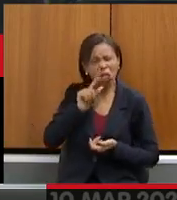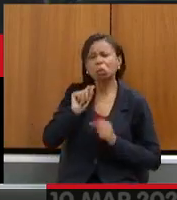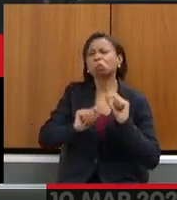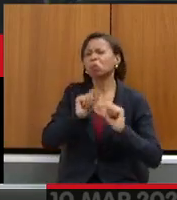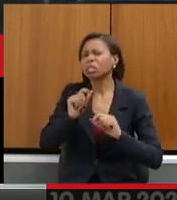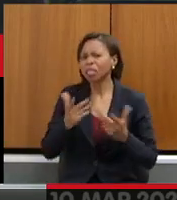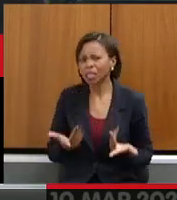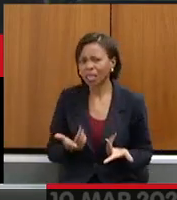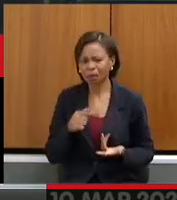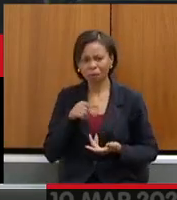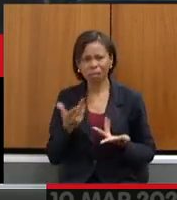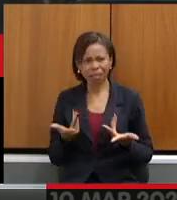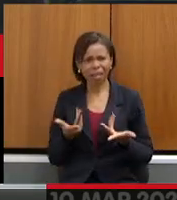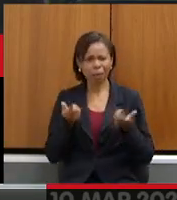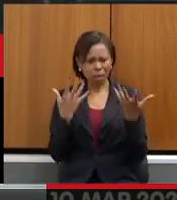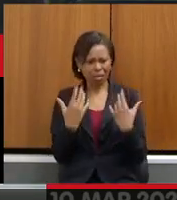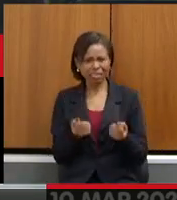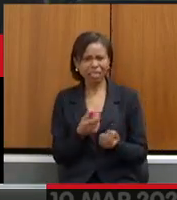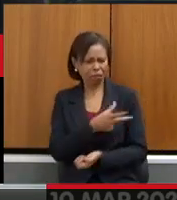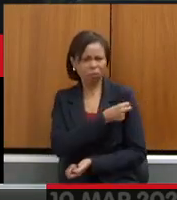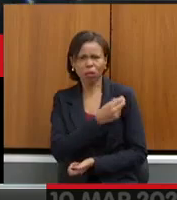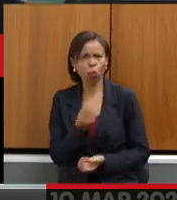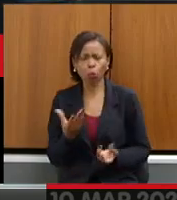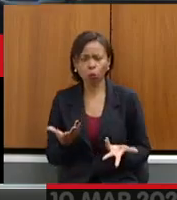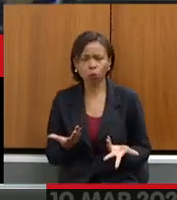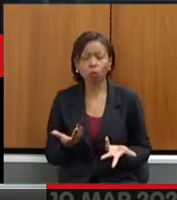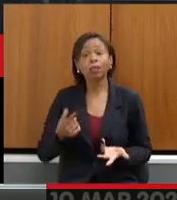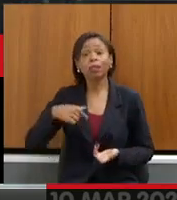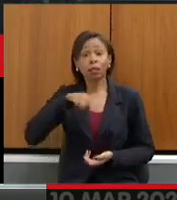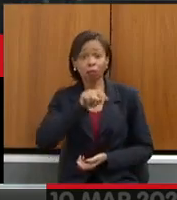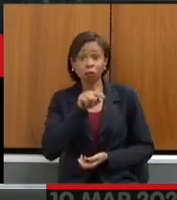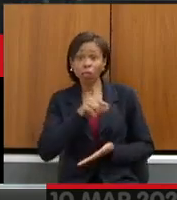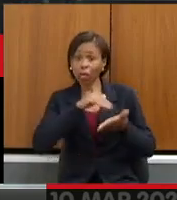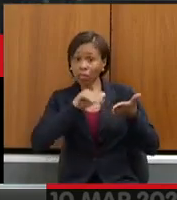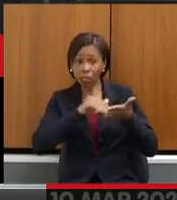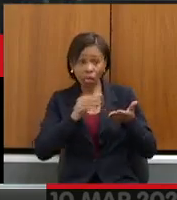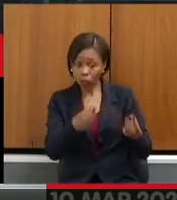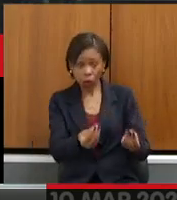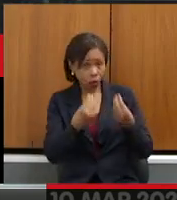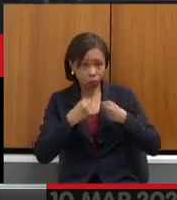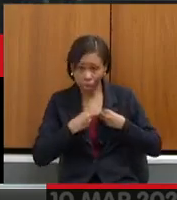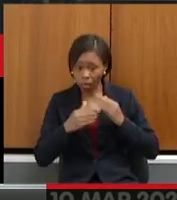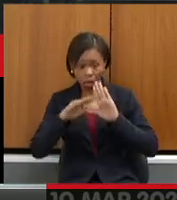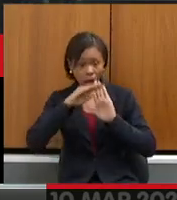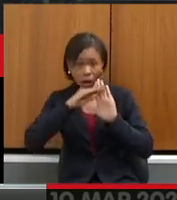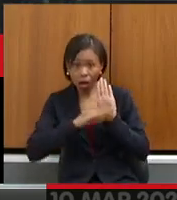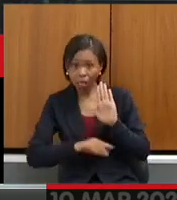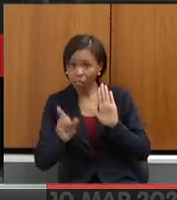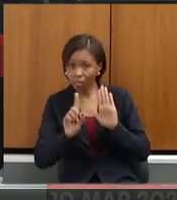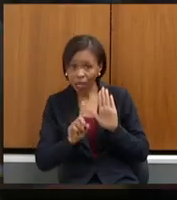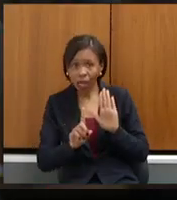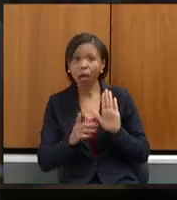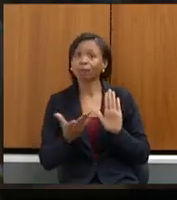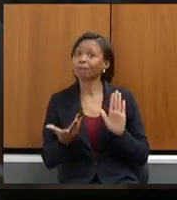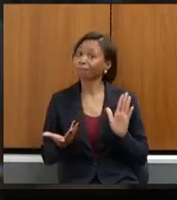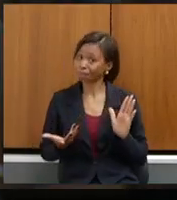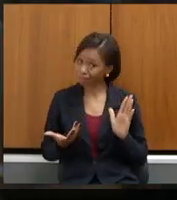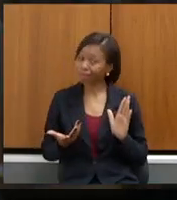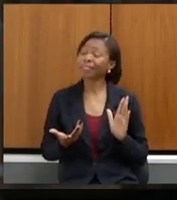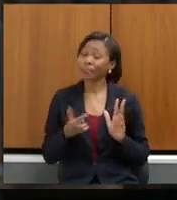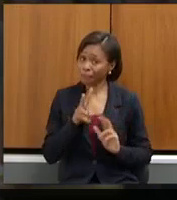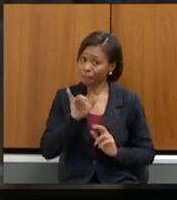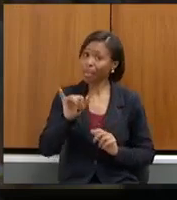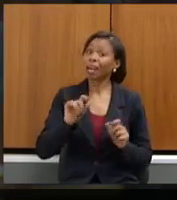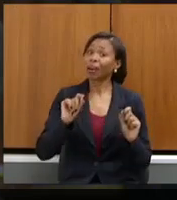para que se justifique tudo isso quando vossa excelência não entrega a lista ou dificulta a sua entrega cria